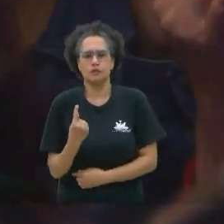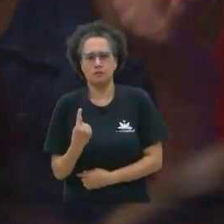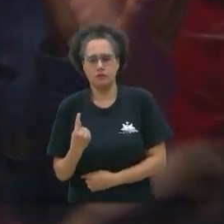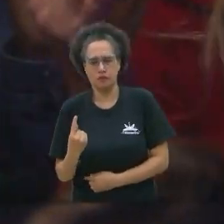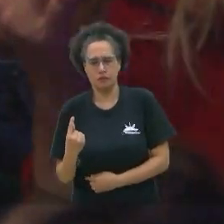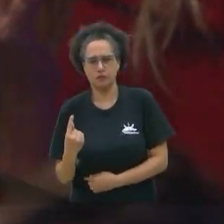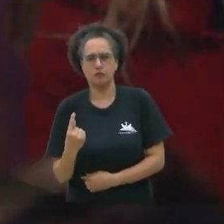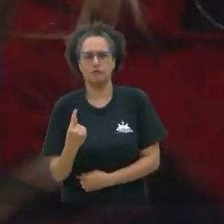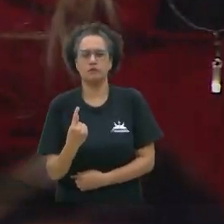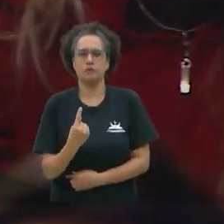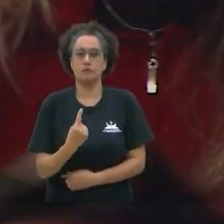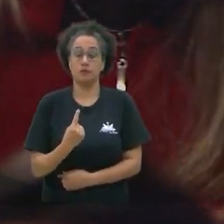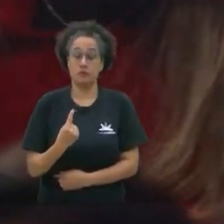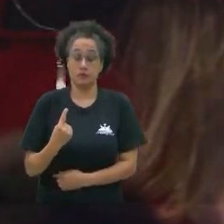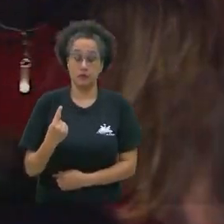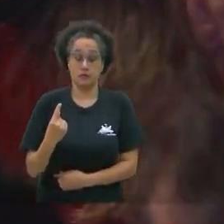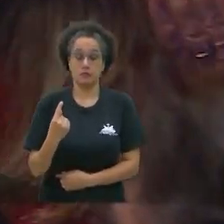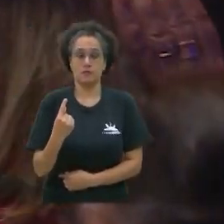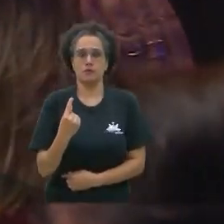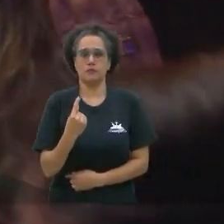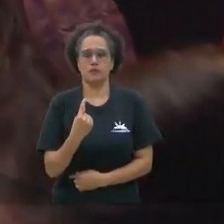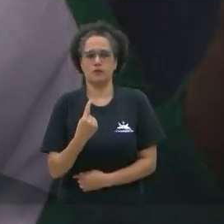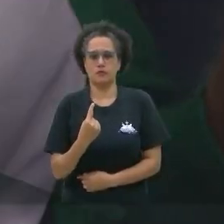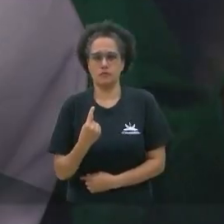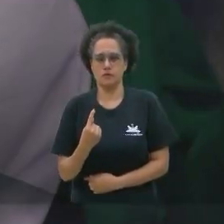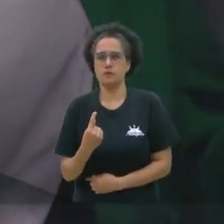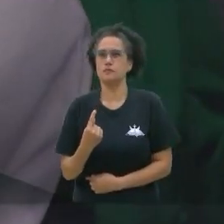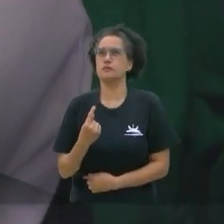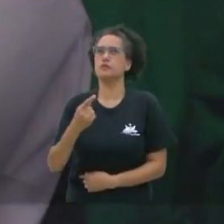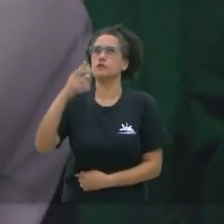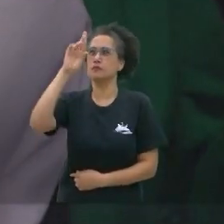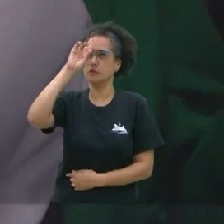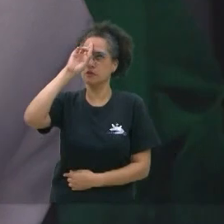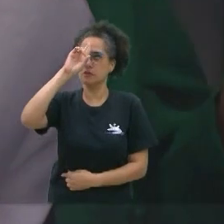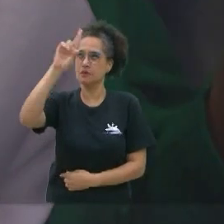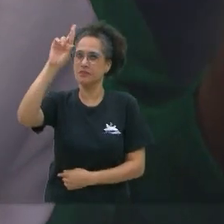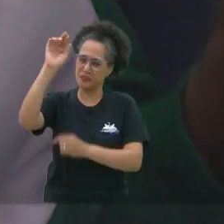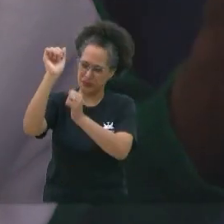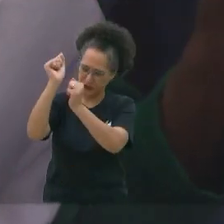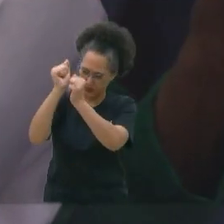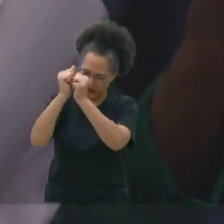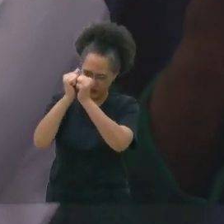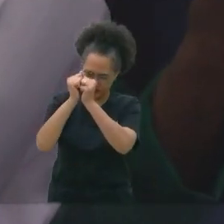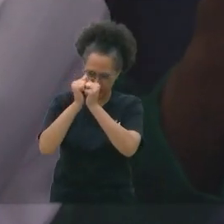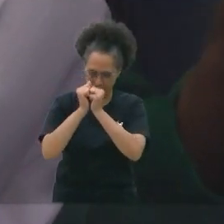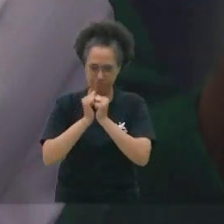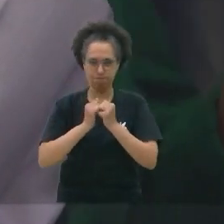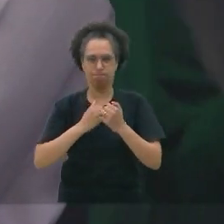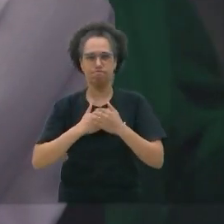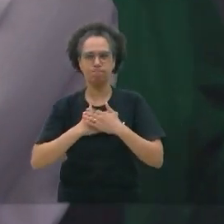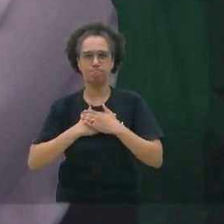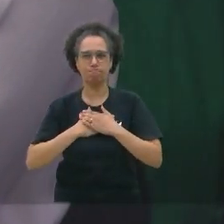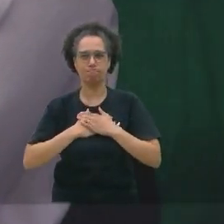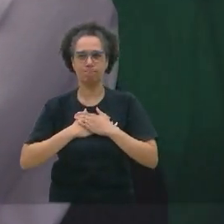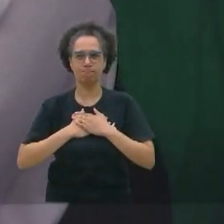Vendo que estavas comigo, Senhor, vendo que estavas comigo,